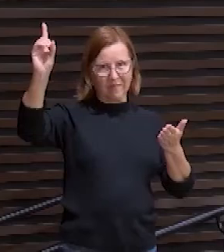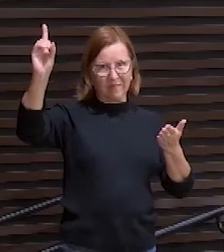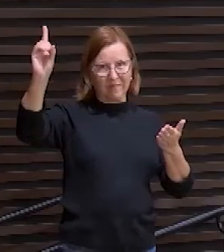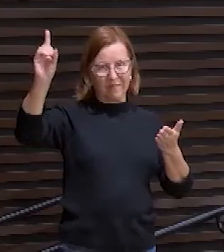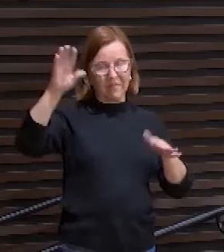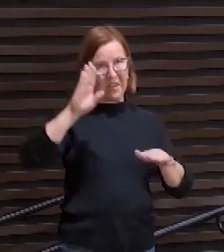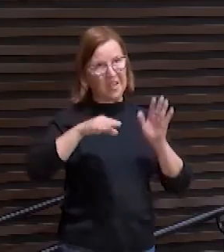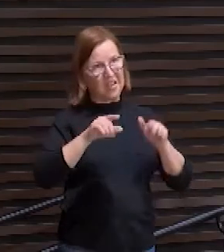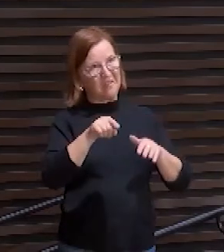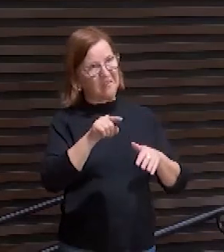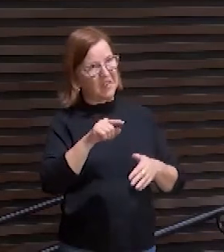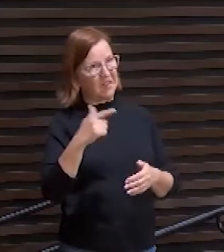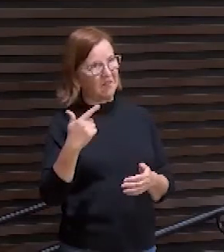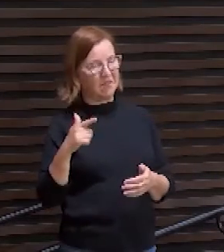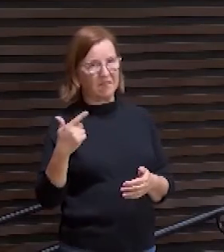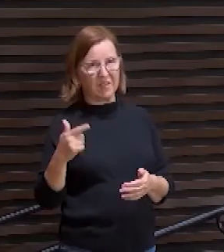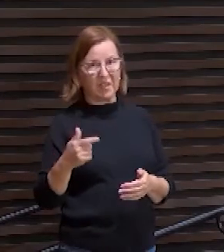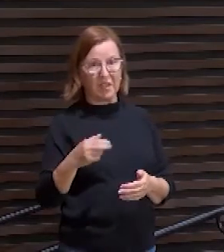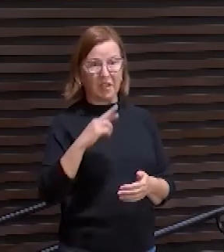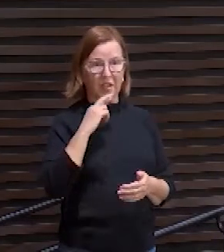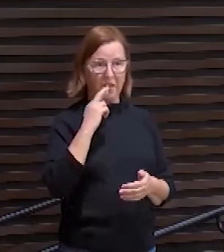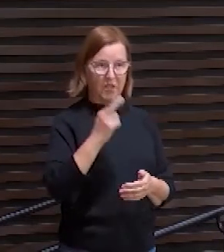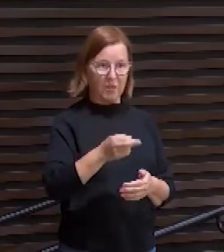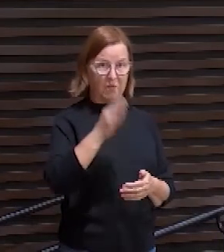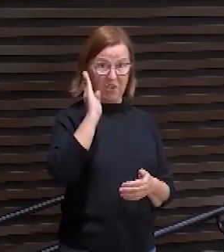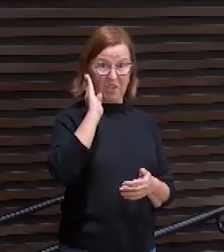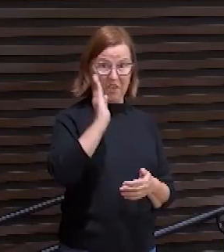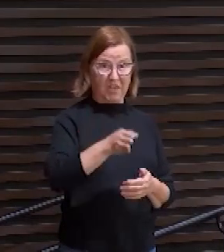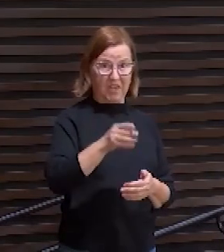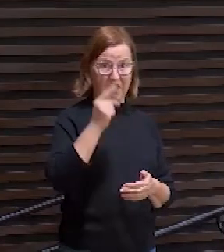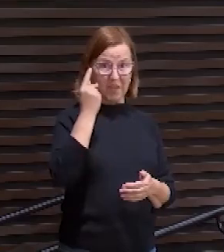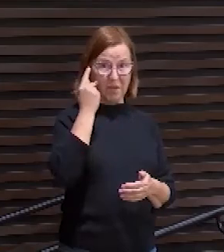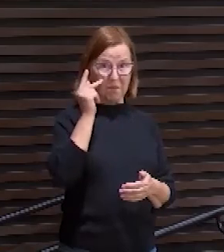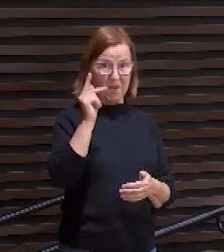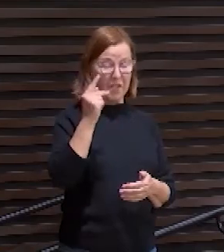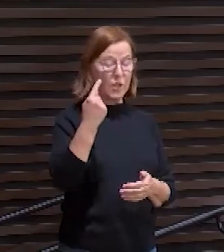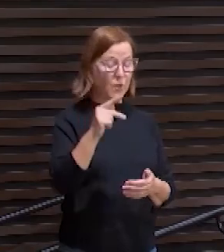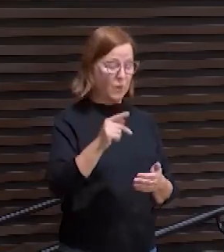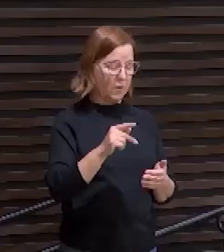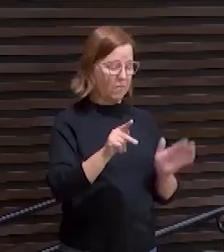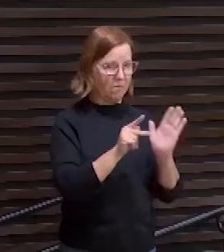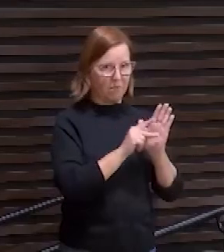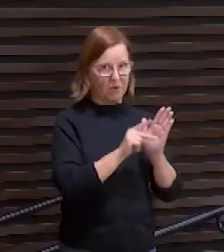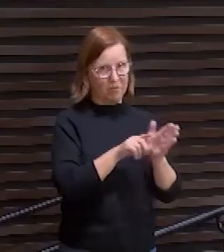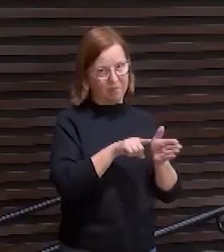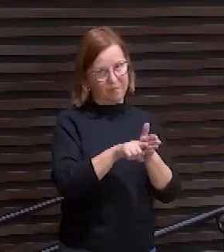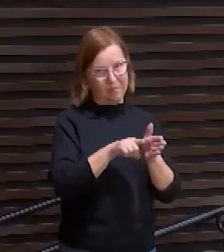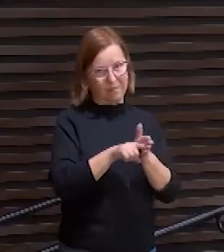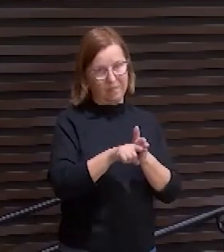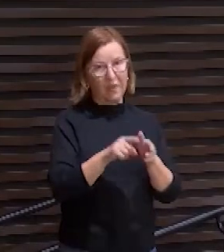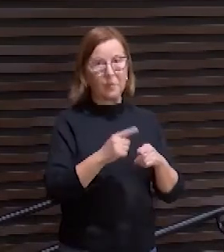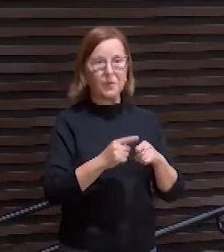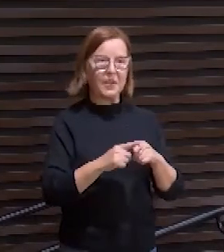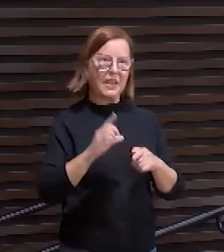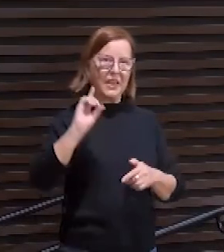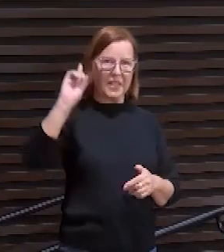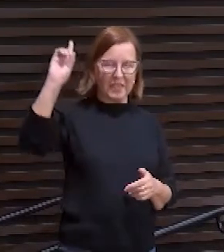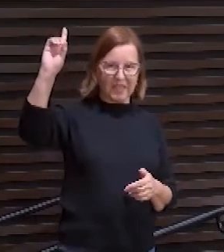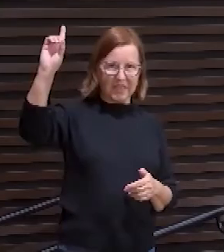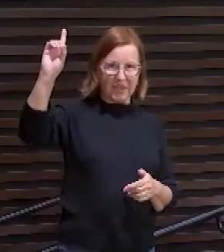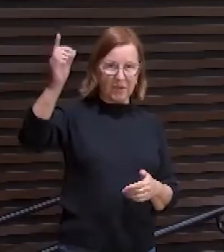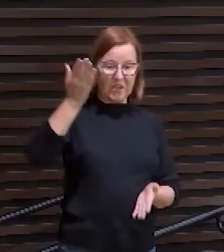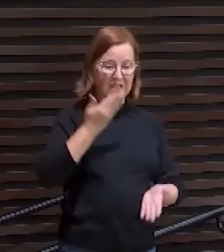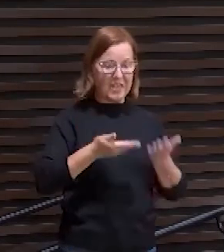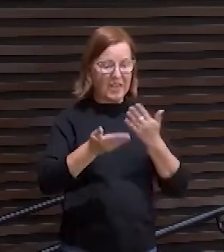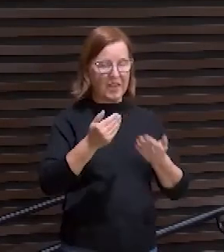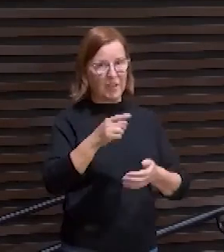talvez você não tenha uma resposta direta para os seus questionamentos. Porque Deus ele vai tratar